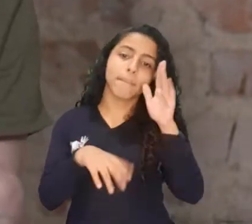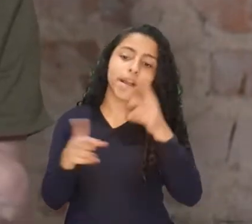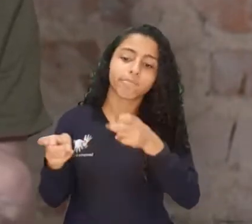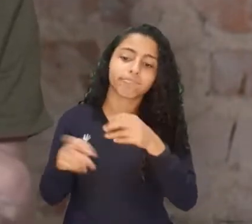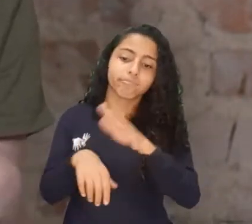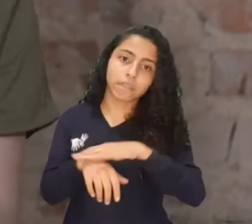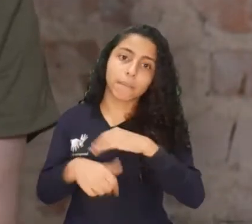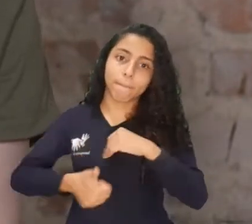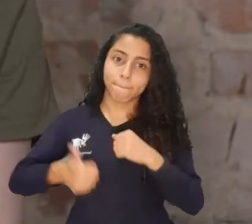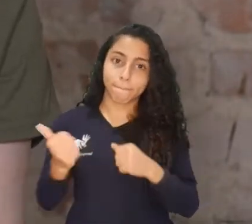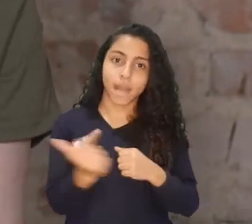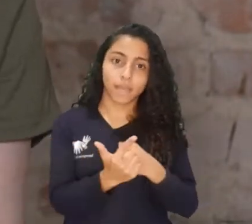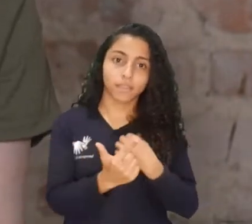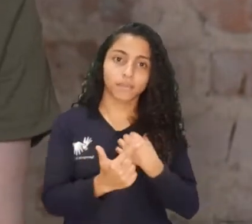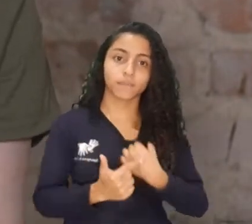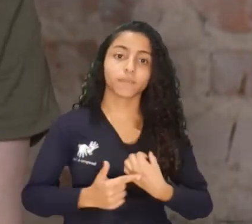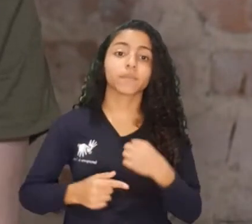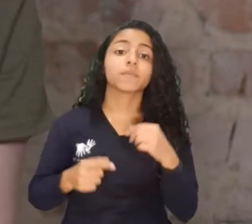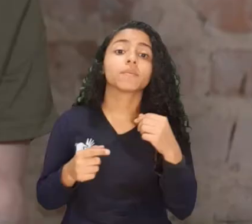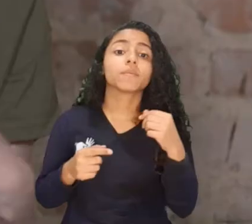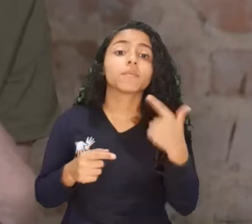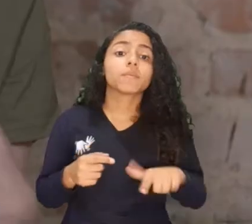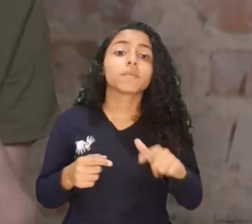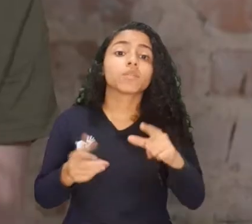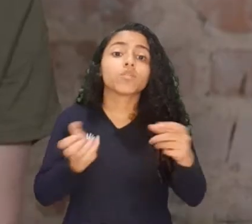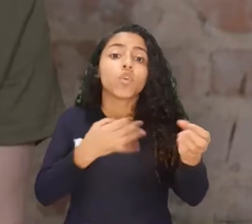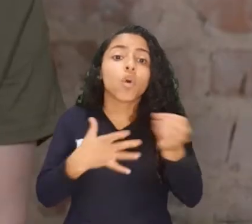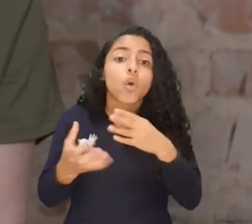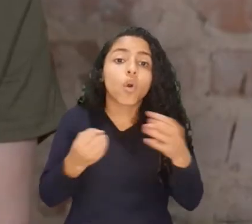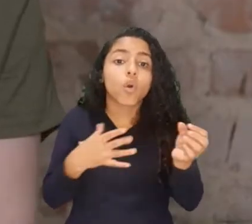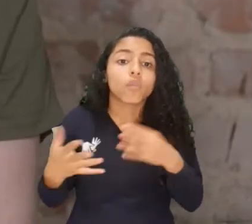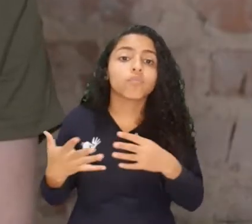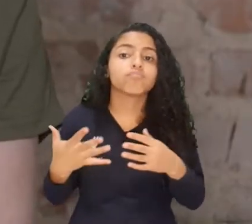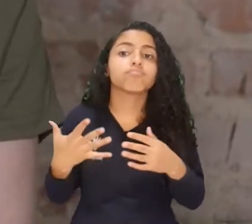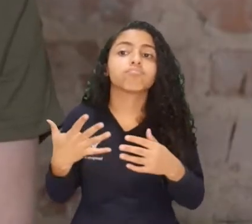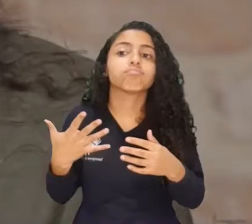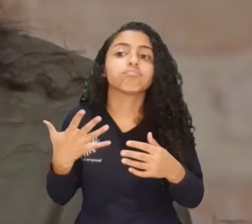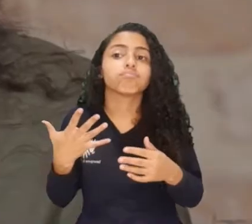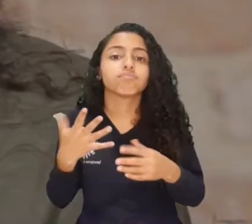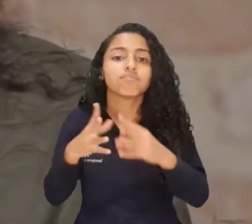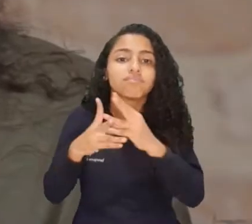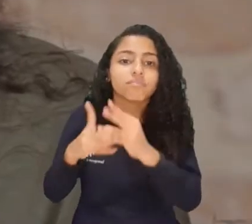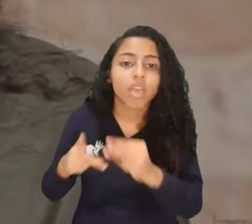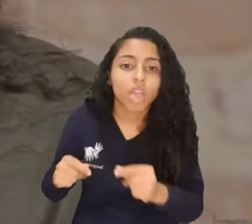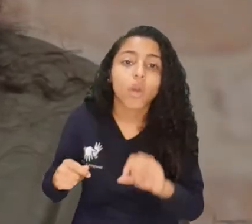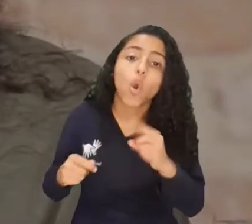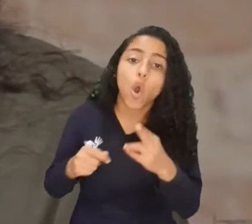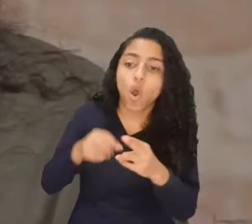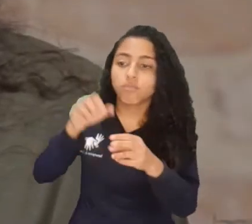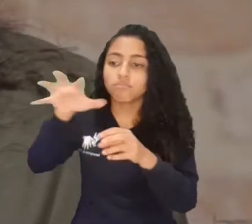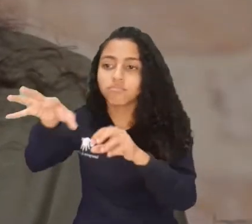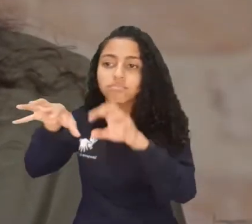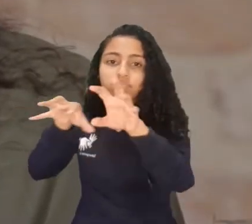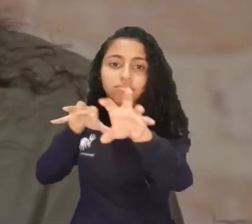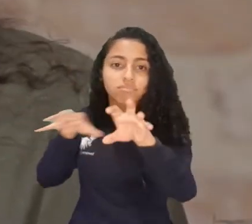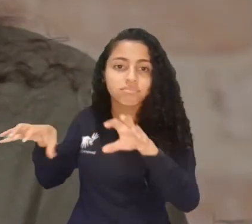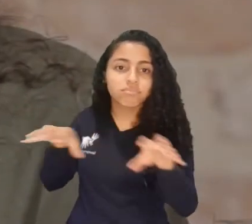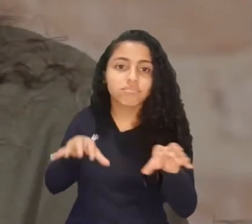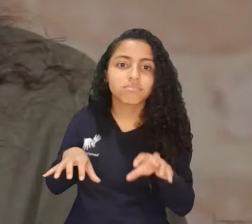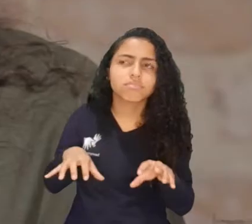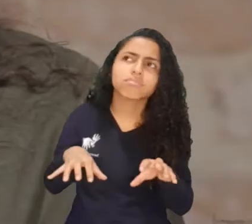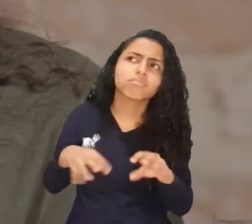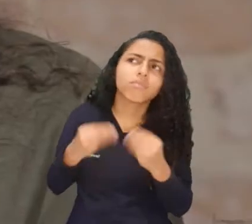essas novas distribuições e eventuais extinções vão acabar interferindo